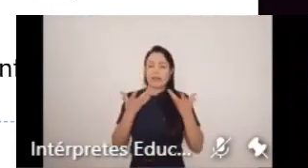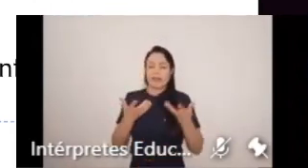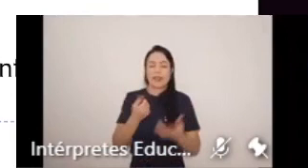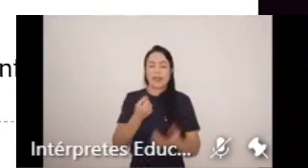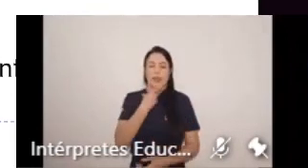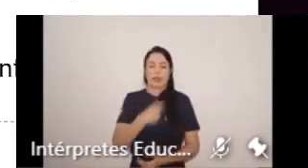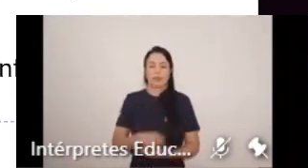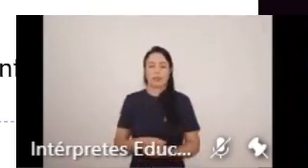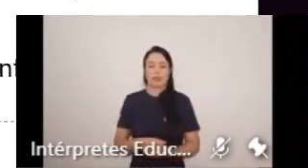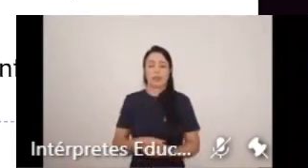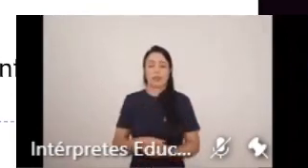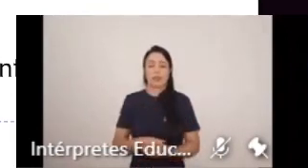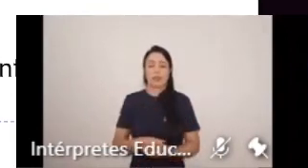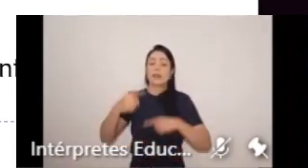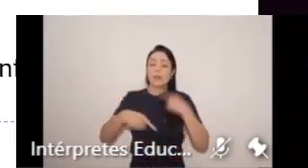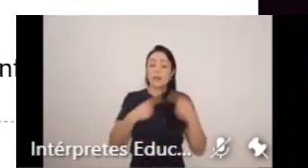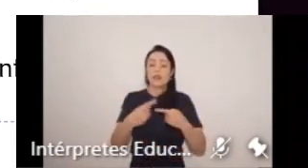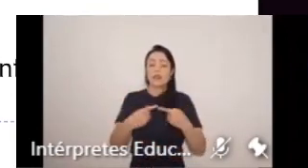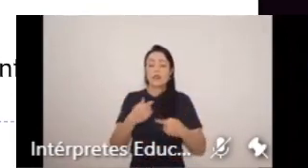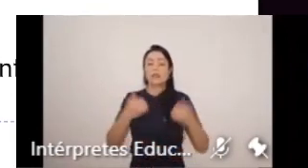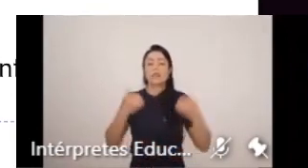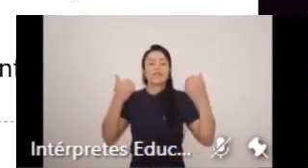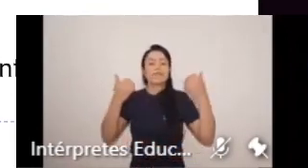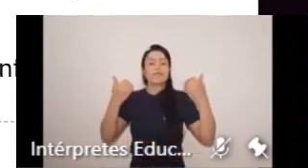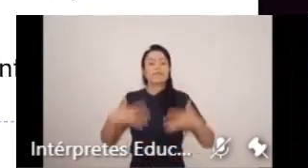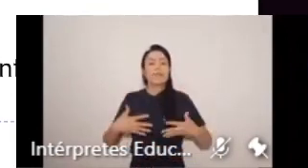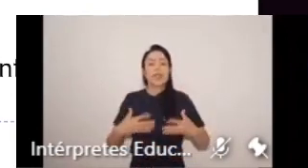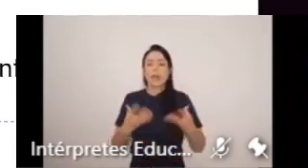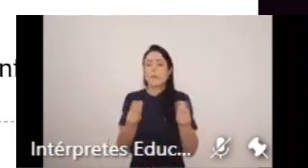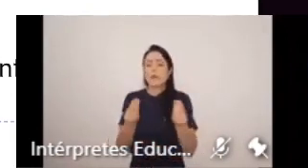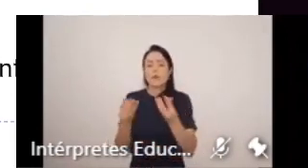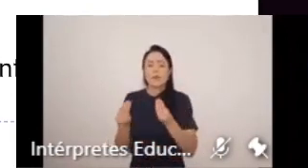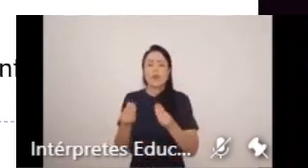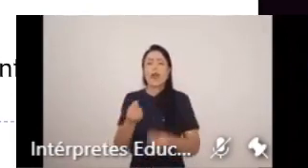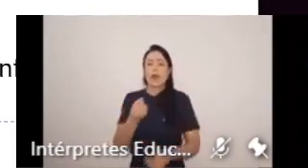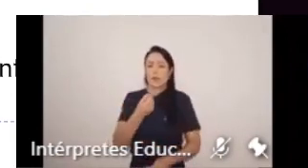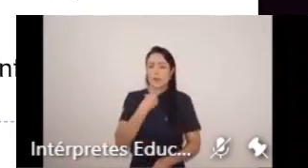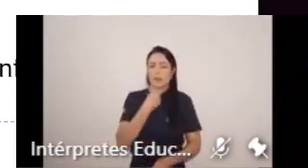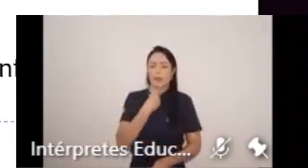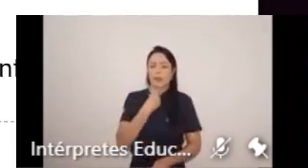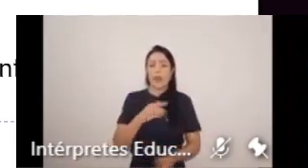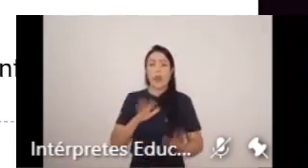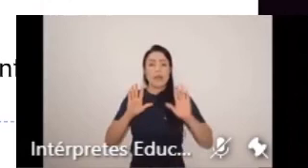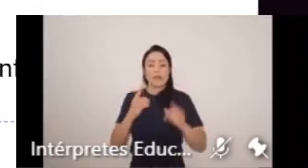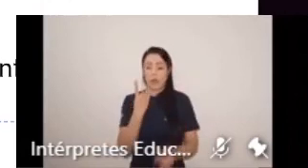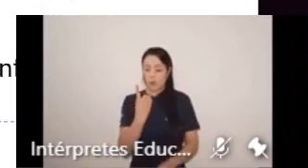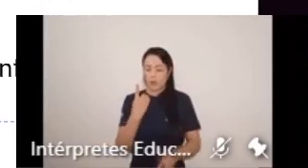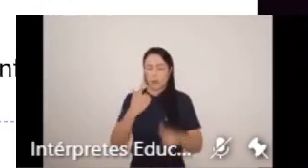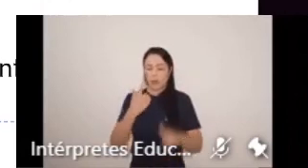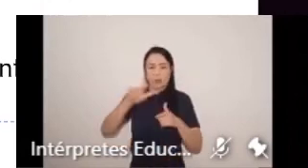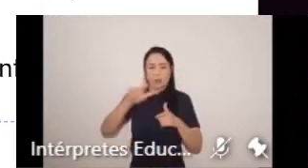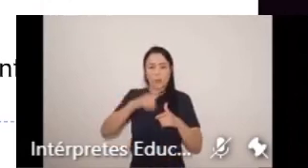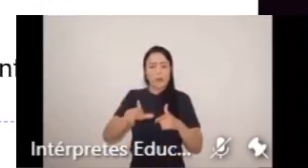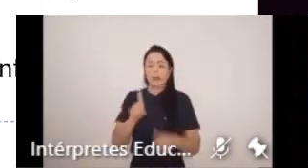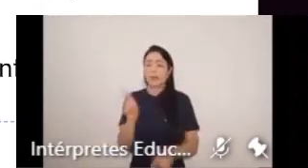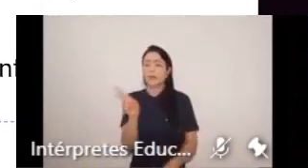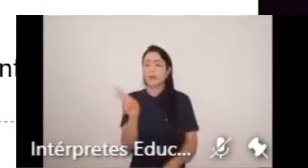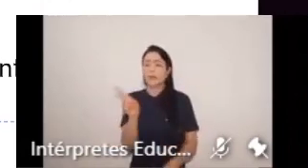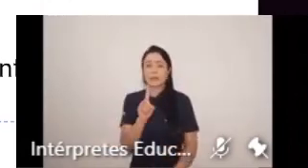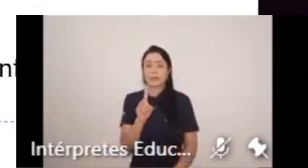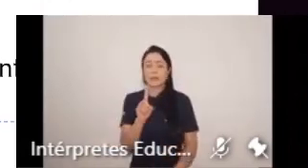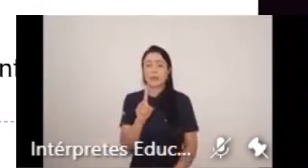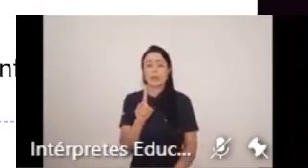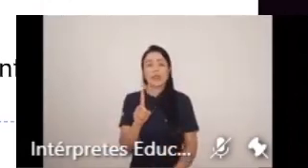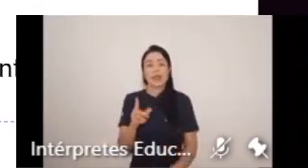na jurisprudência, se fala muito de medicamentos, mas que esse não é o único problema. A metade do que a defensoria